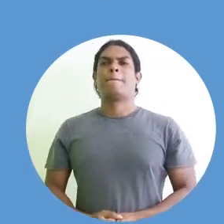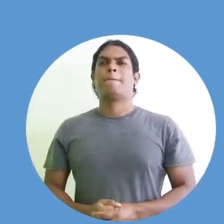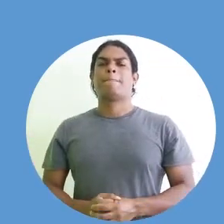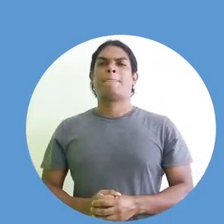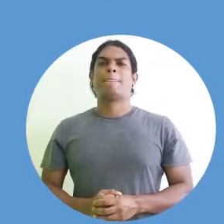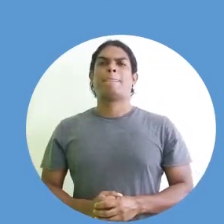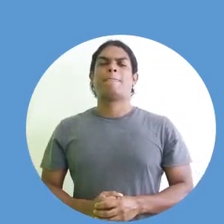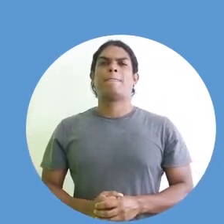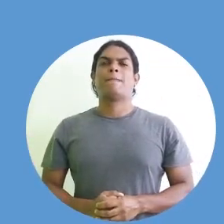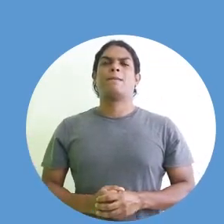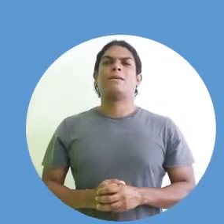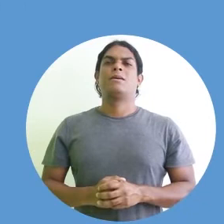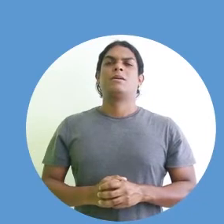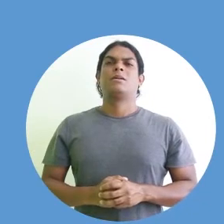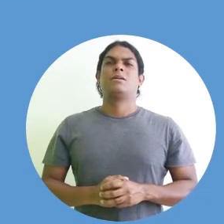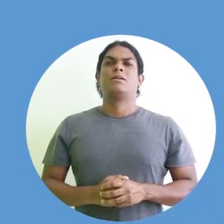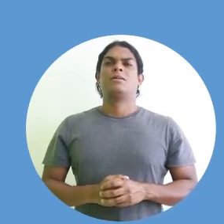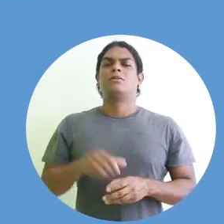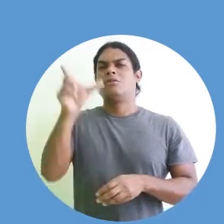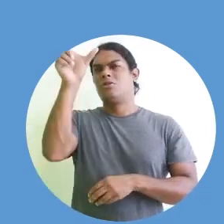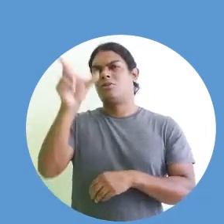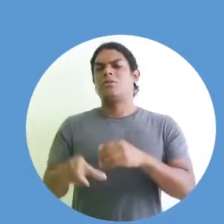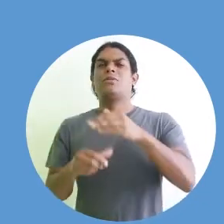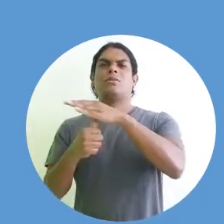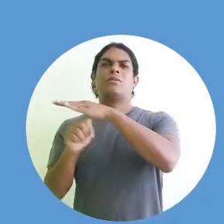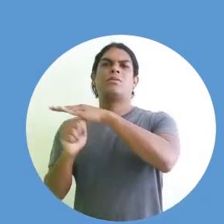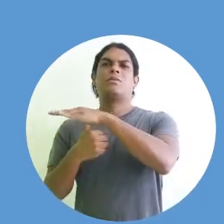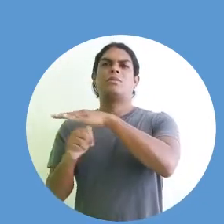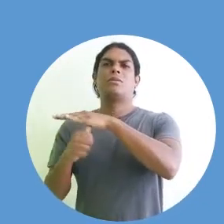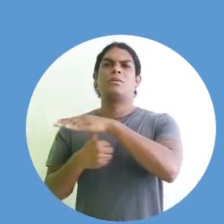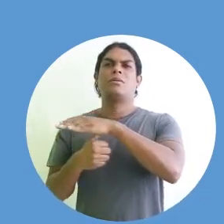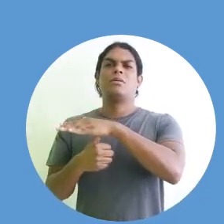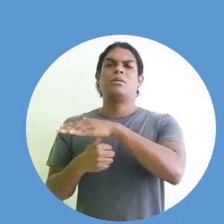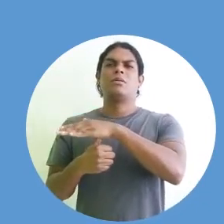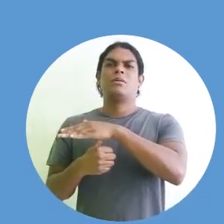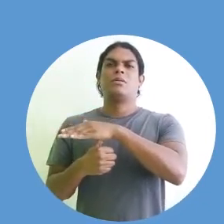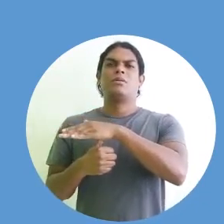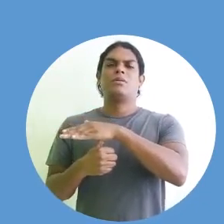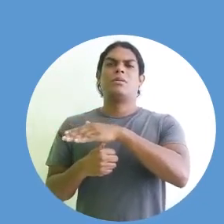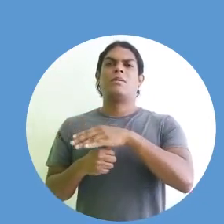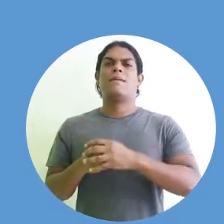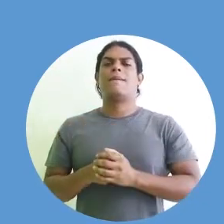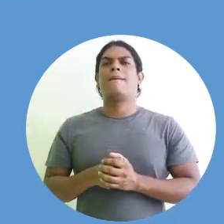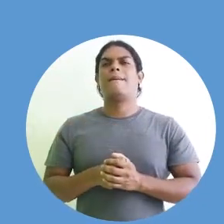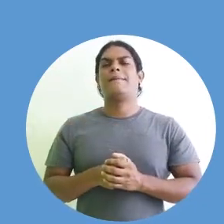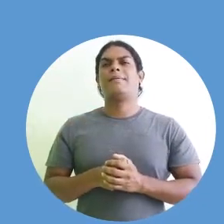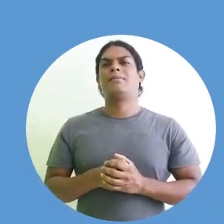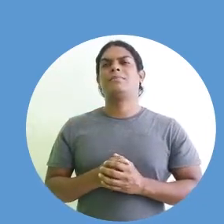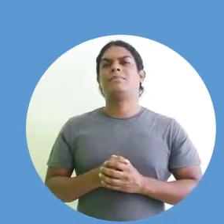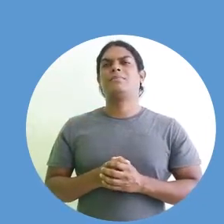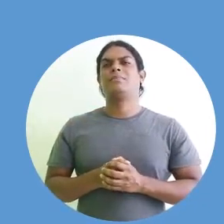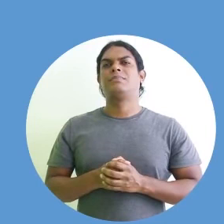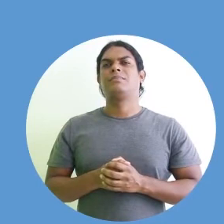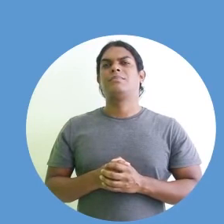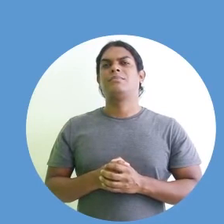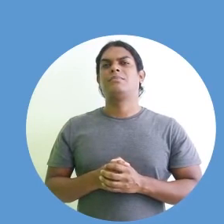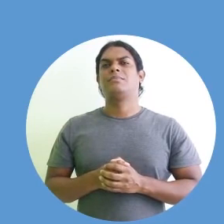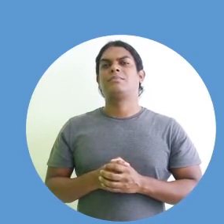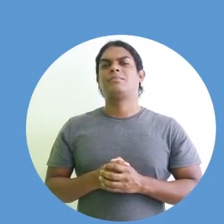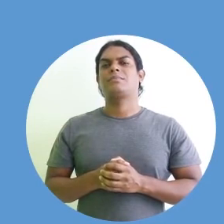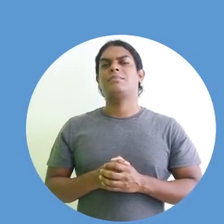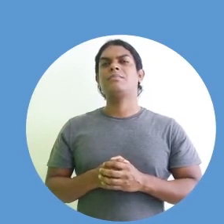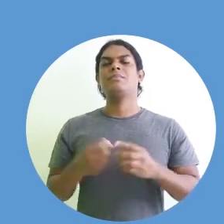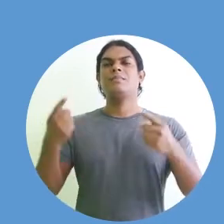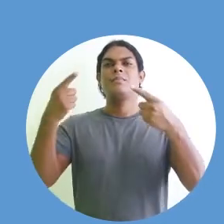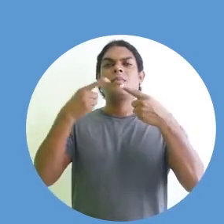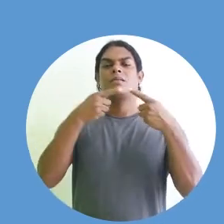o importador, né, autorizou para que esse dinheiro fosse creditado na conta do exportador, e aí o exportador vai negociar com o